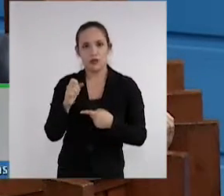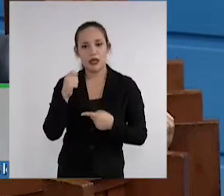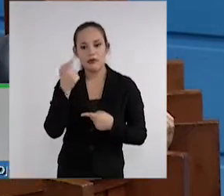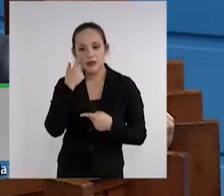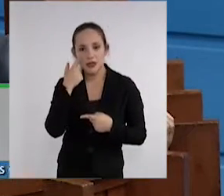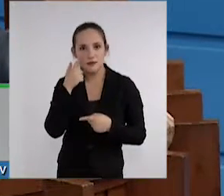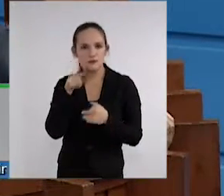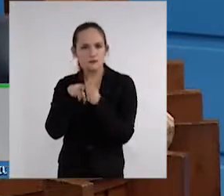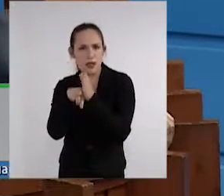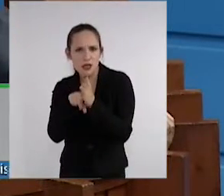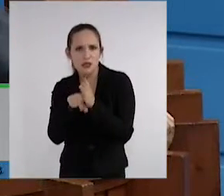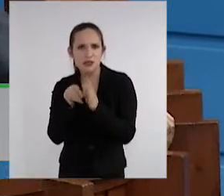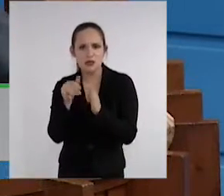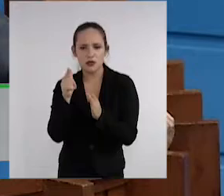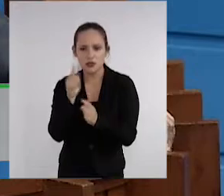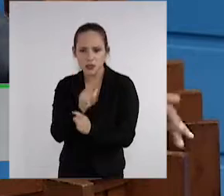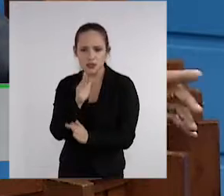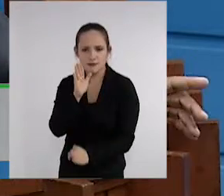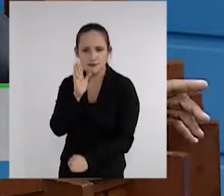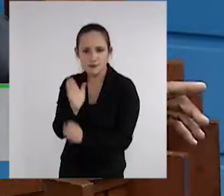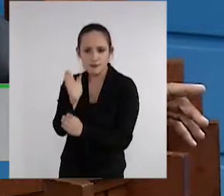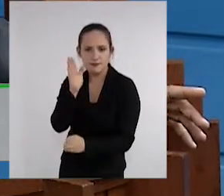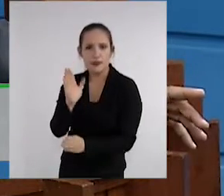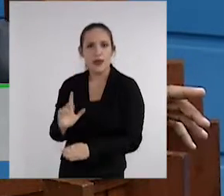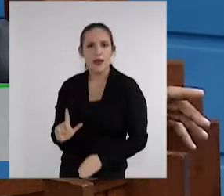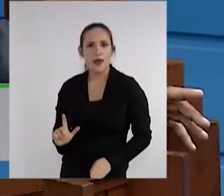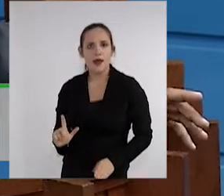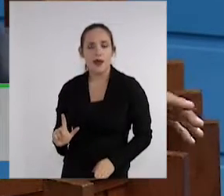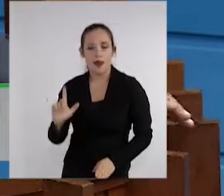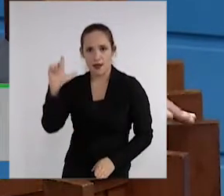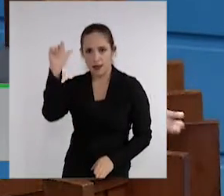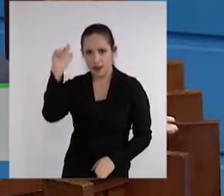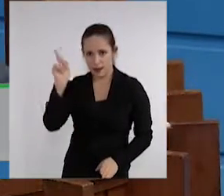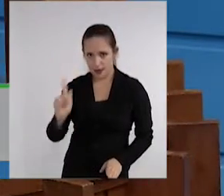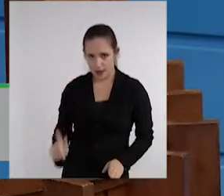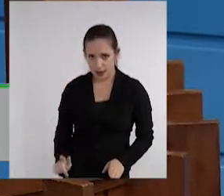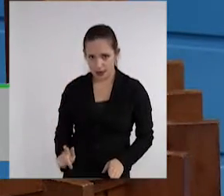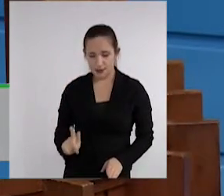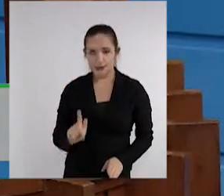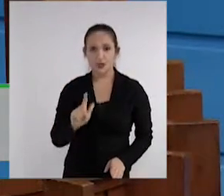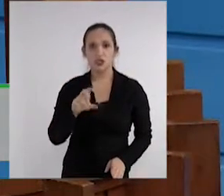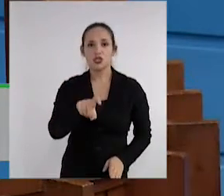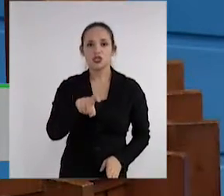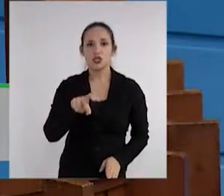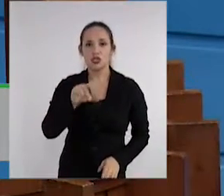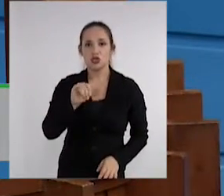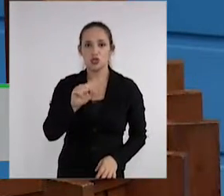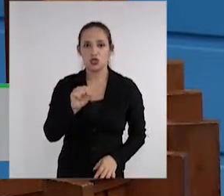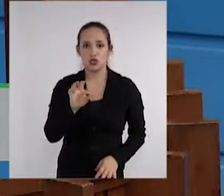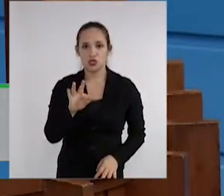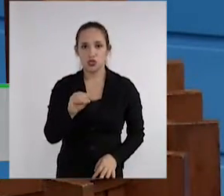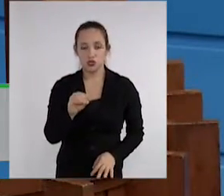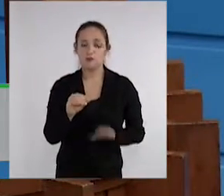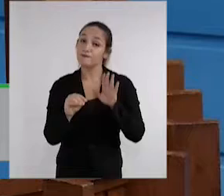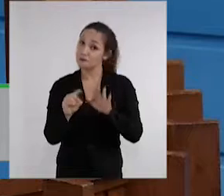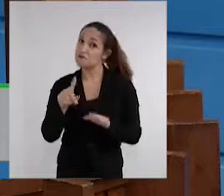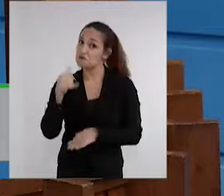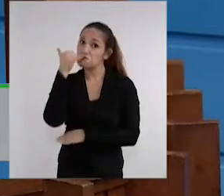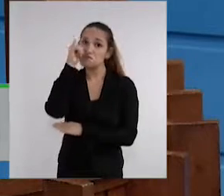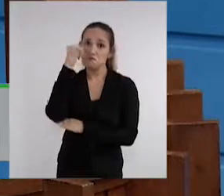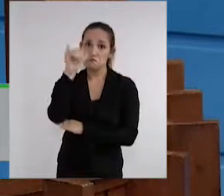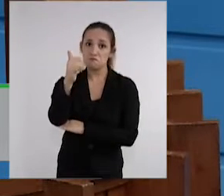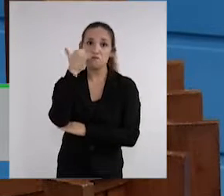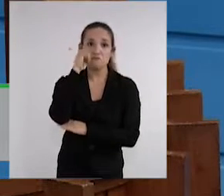constatando, pesquisando a existência do gás de xisto para exploração. E o gás de xisto é uma fonte de